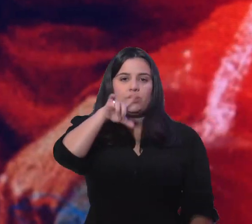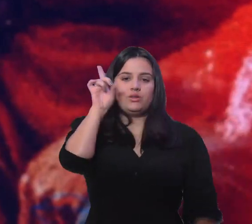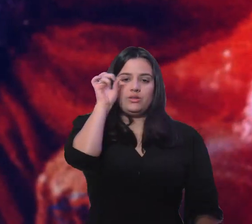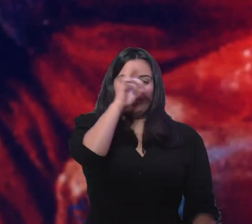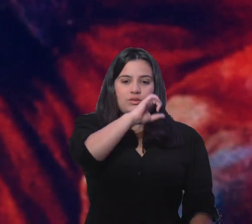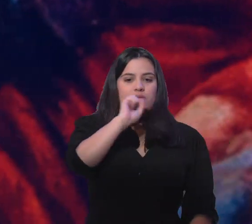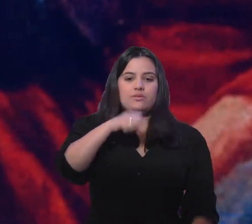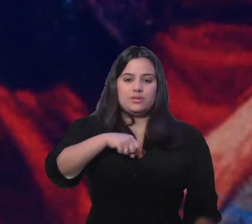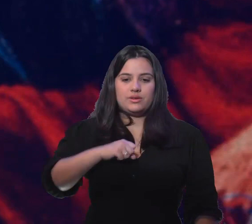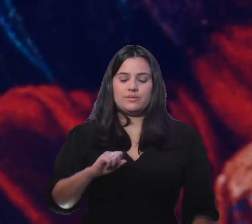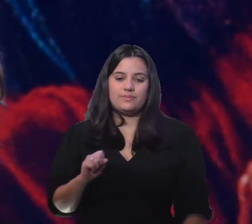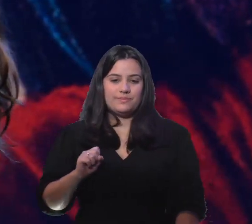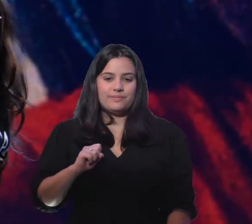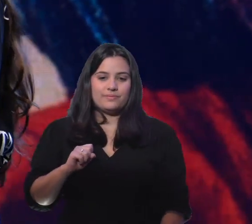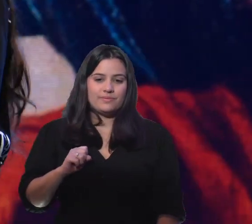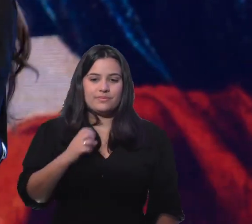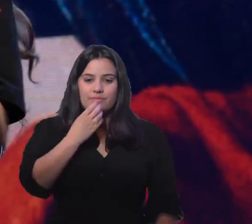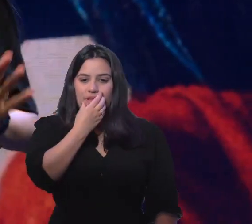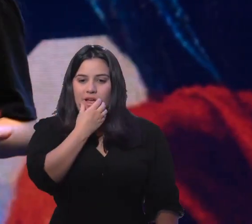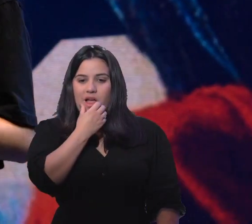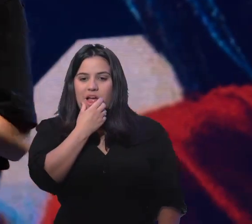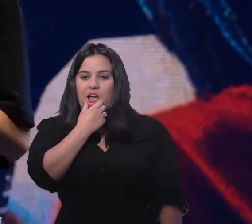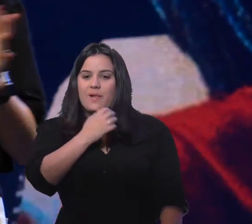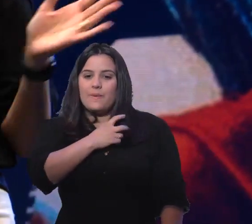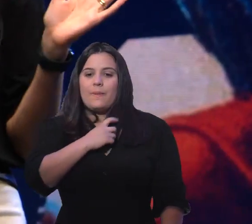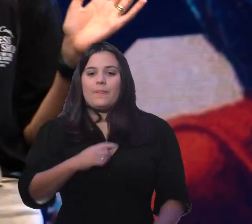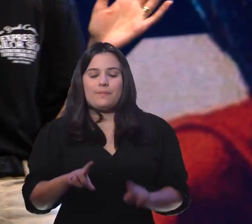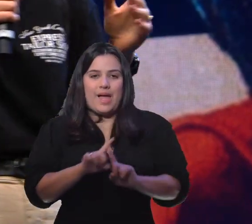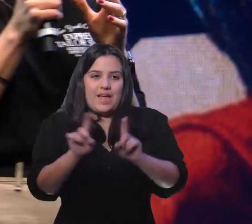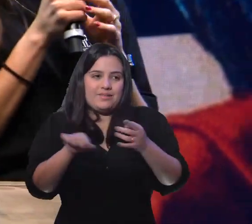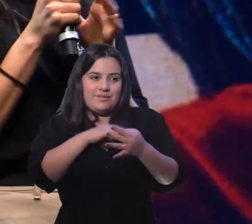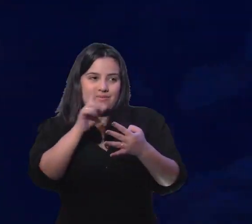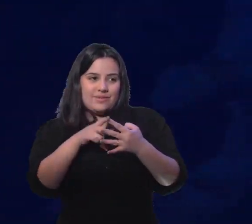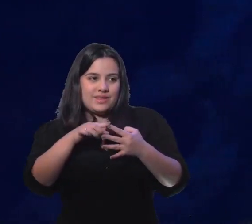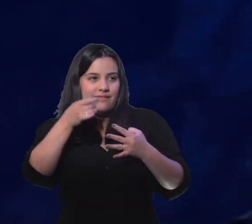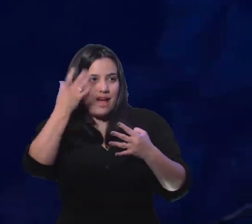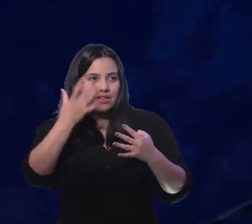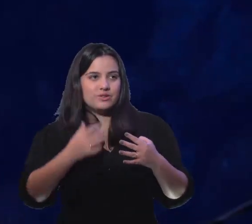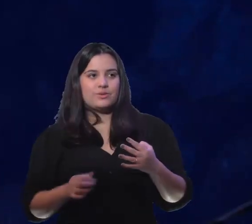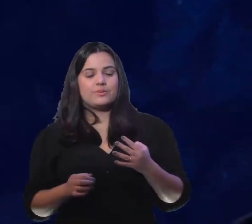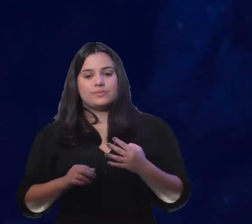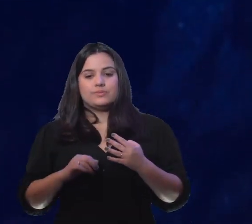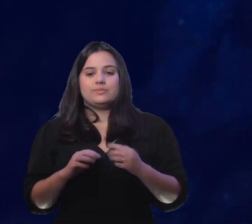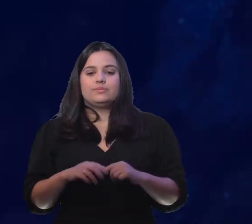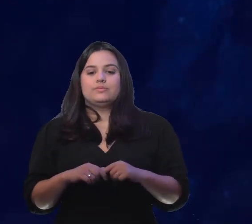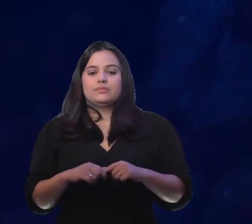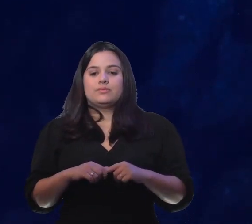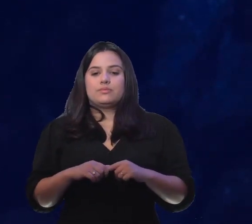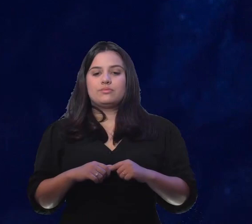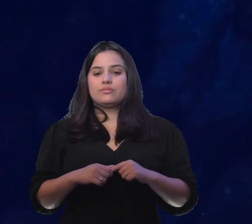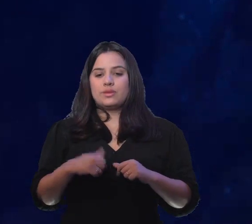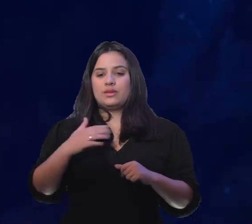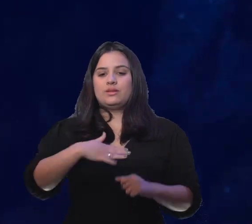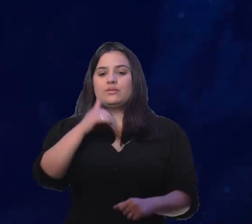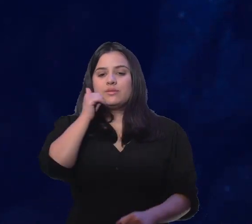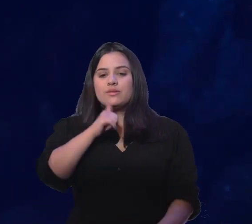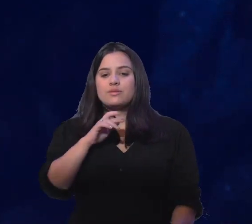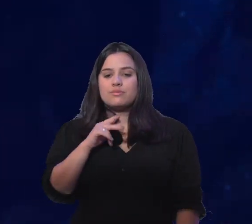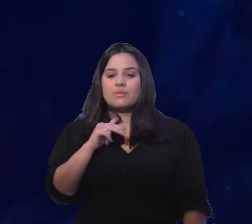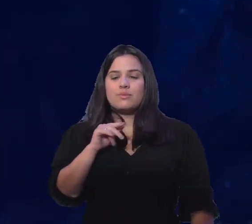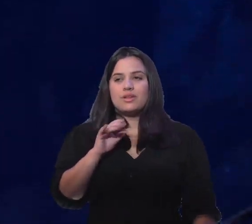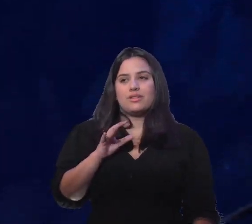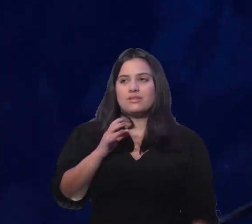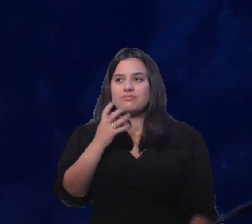mesmo. Tipo, não era uma pista fácil. Mas estava lá fácil, a gente achou que era fácil e tal, não era. E a Radassa, tipo, meio